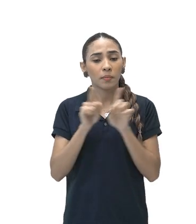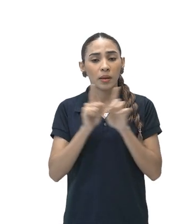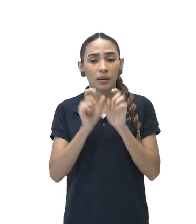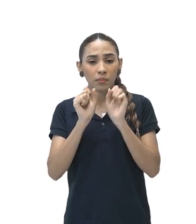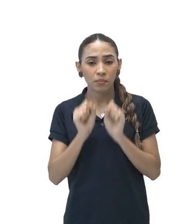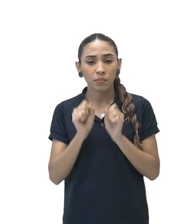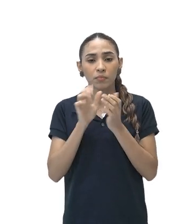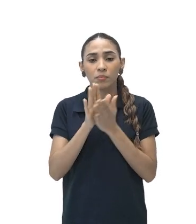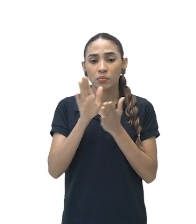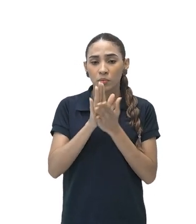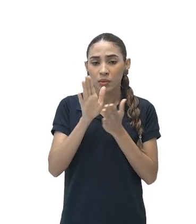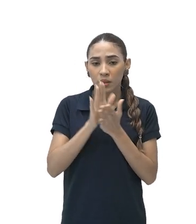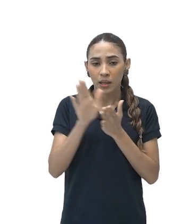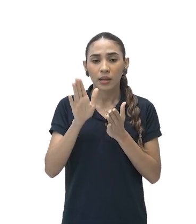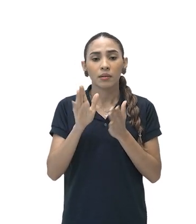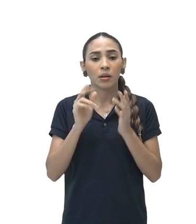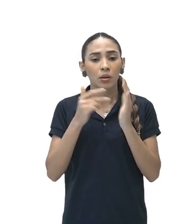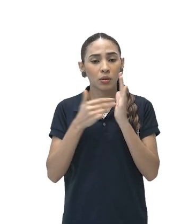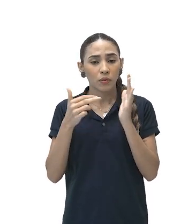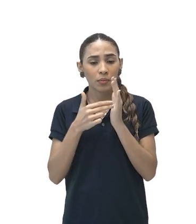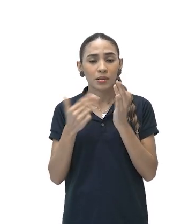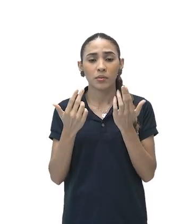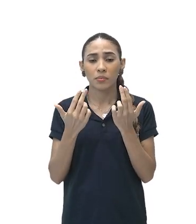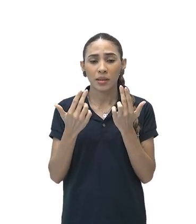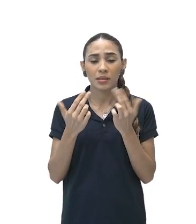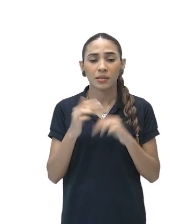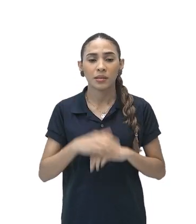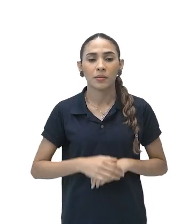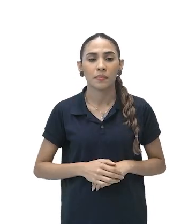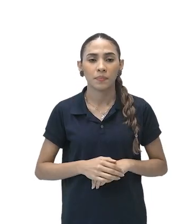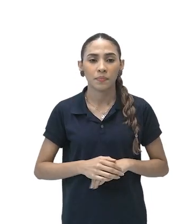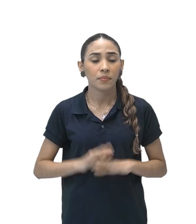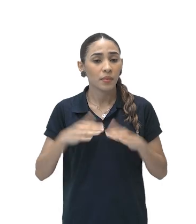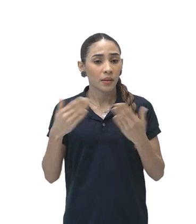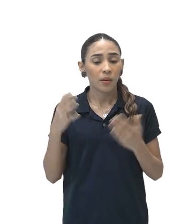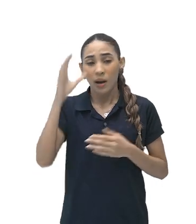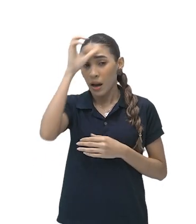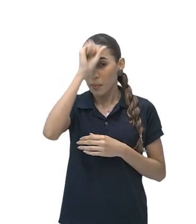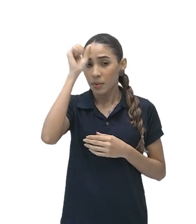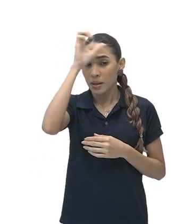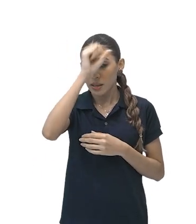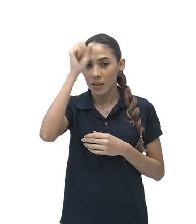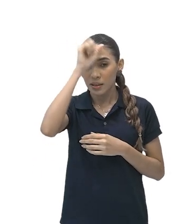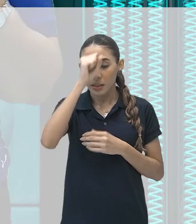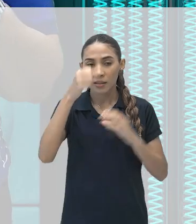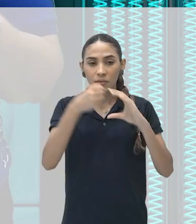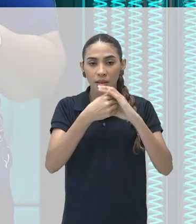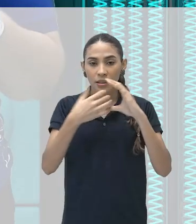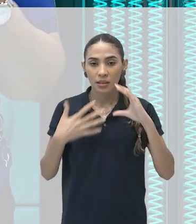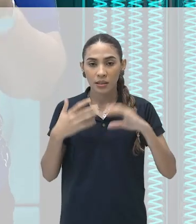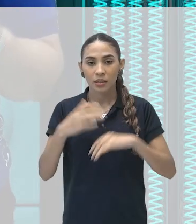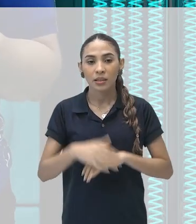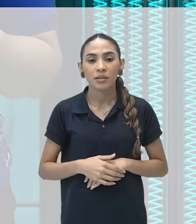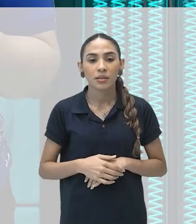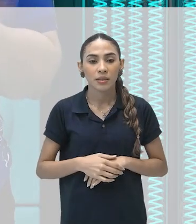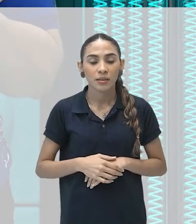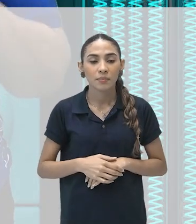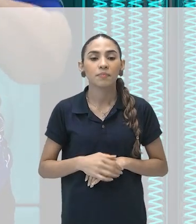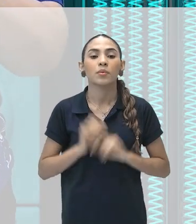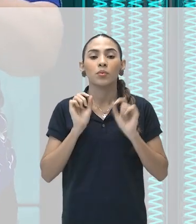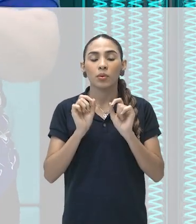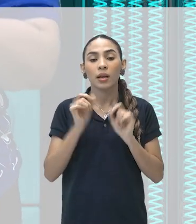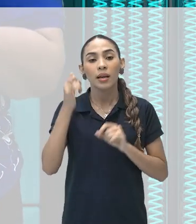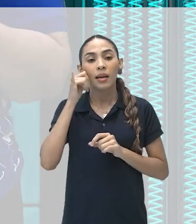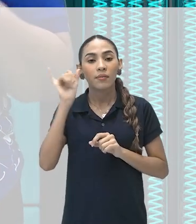também publicaram notícias semelhantes, certo, gente? Então, a gente vai aprendendo a reconhecer essas características justamente